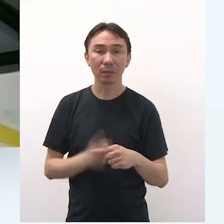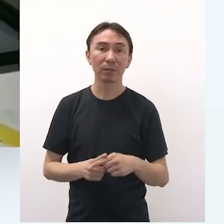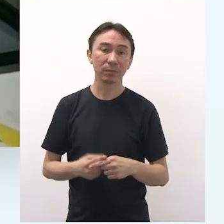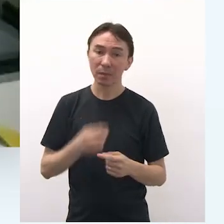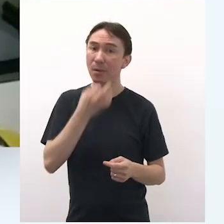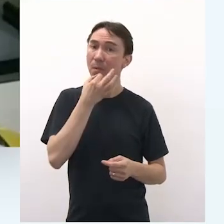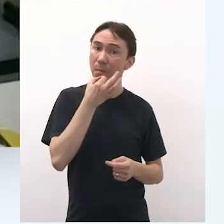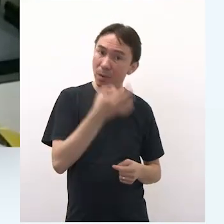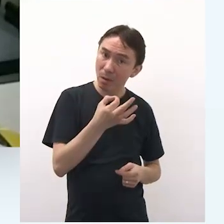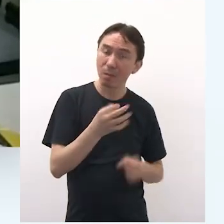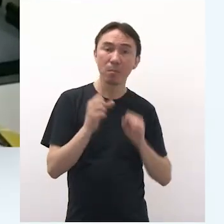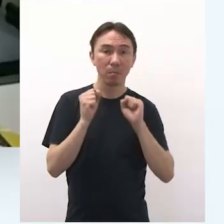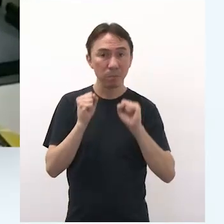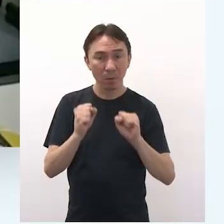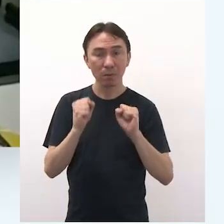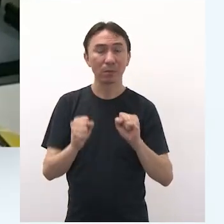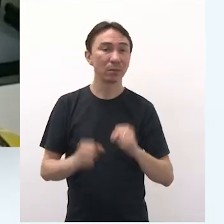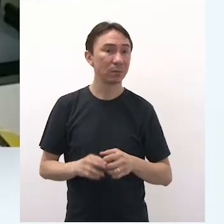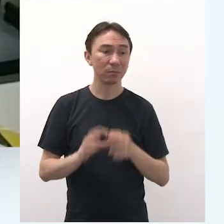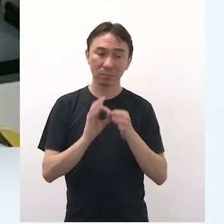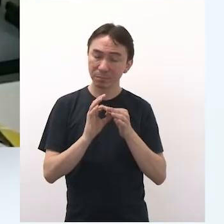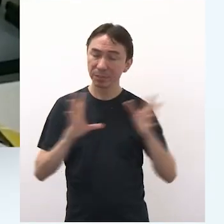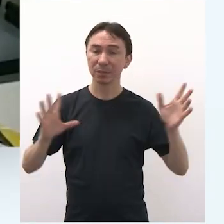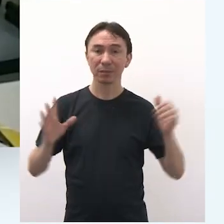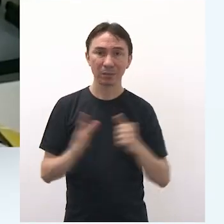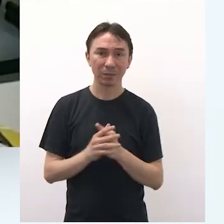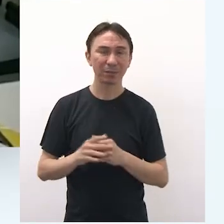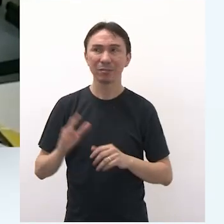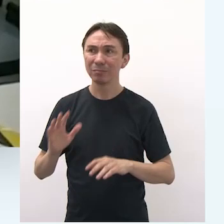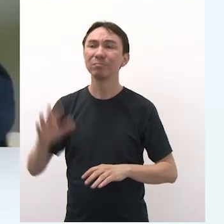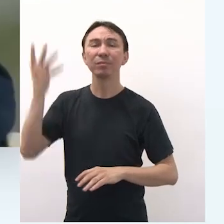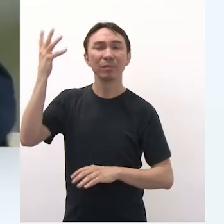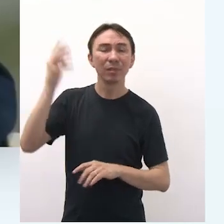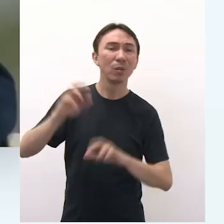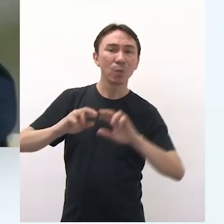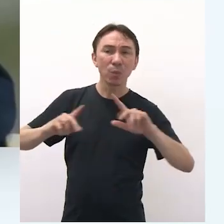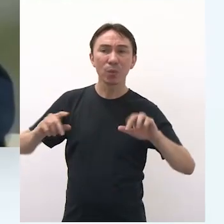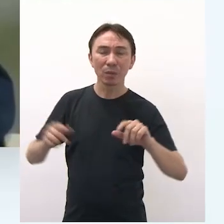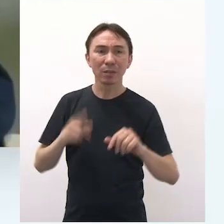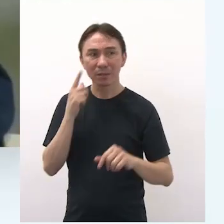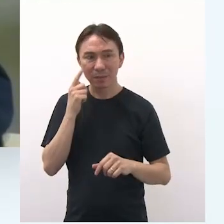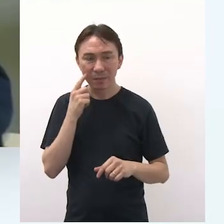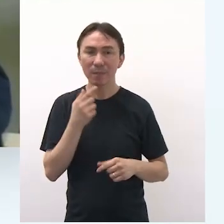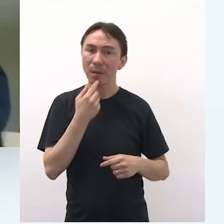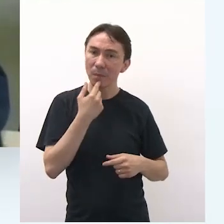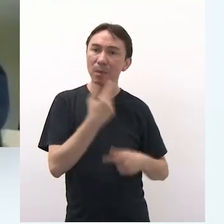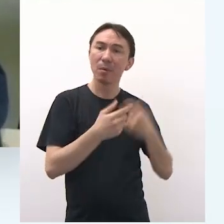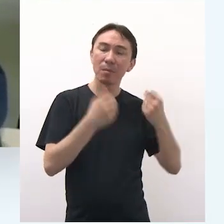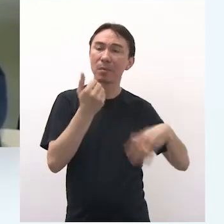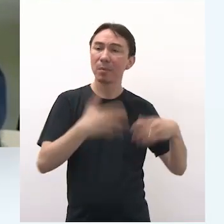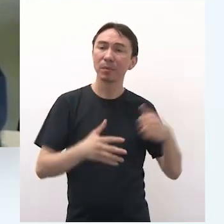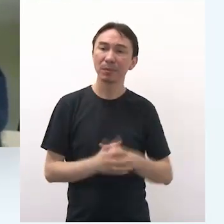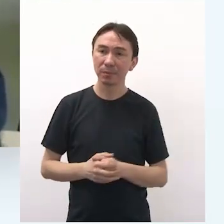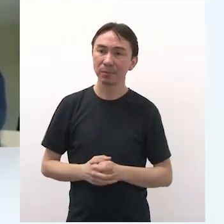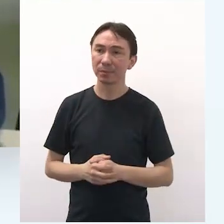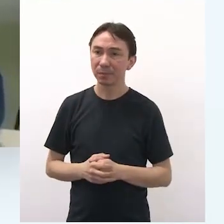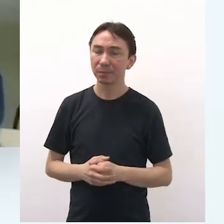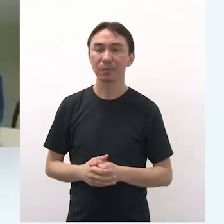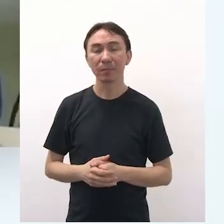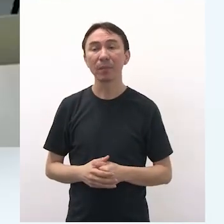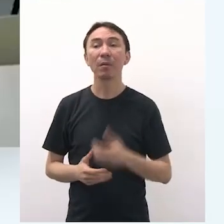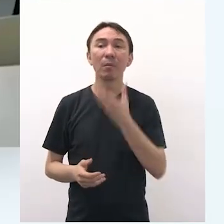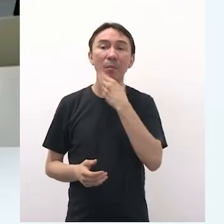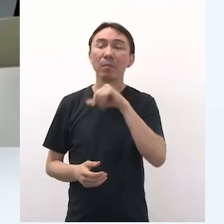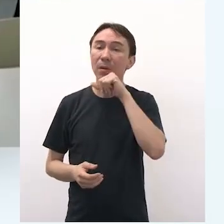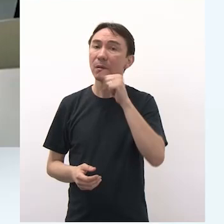um lugar aberto, contar as coisas que estão acontecendo, dar soluções. Os pais vão estar lá para saber como podem